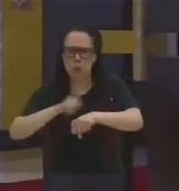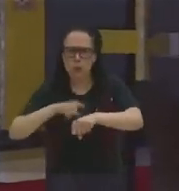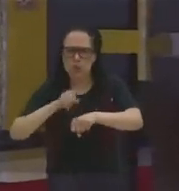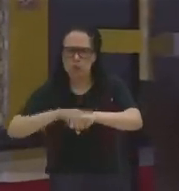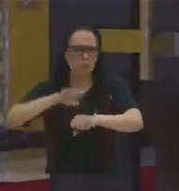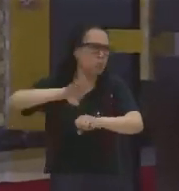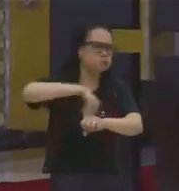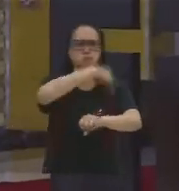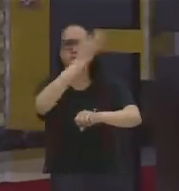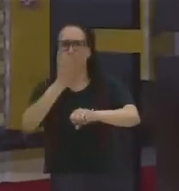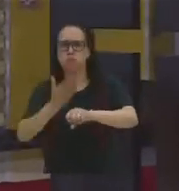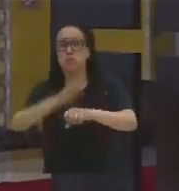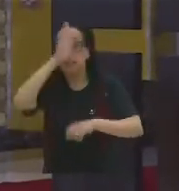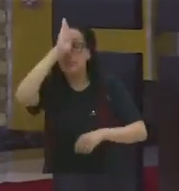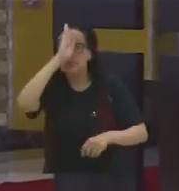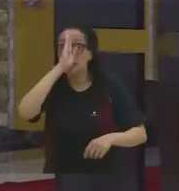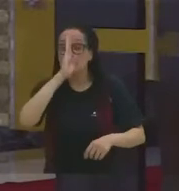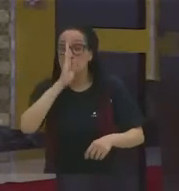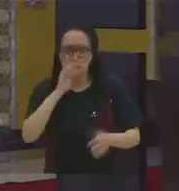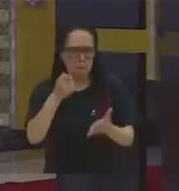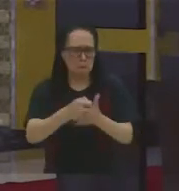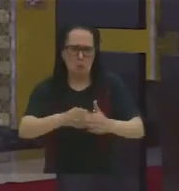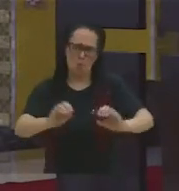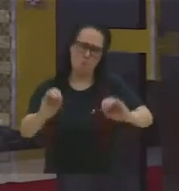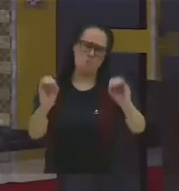gratuitamente, gratuitamente.